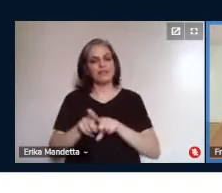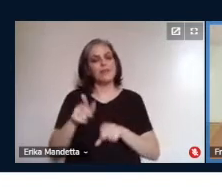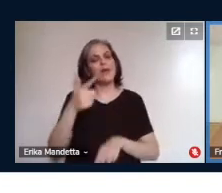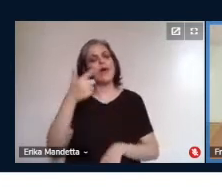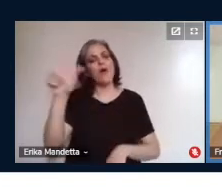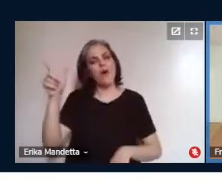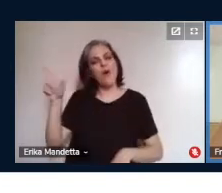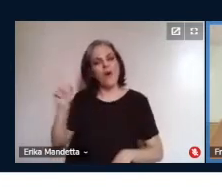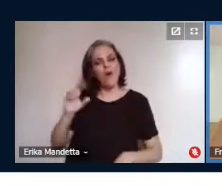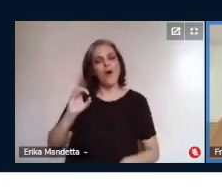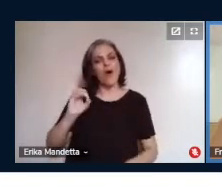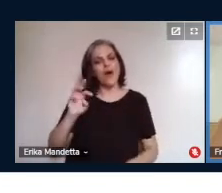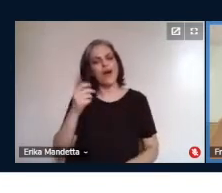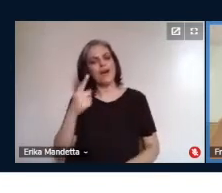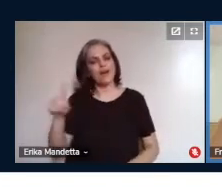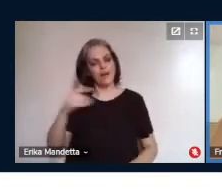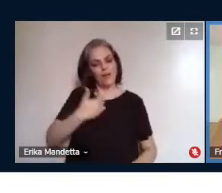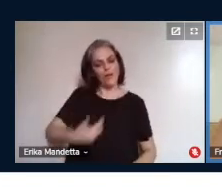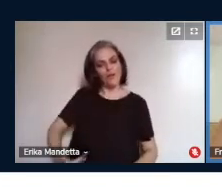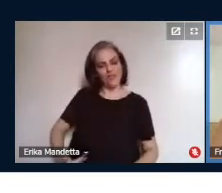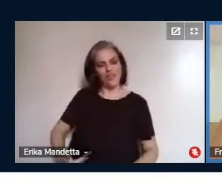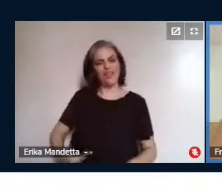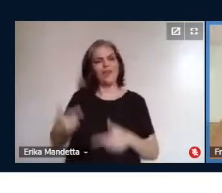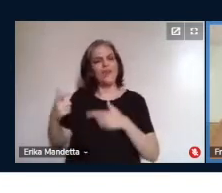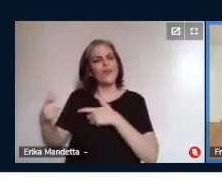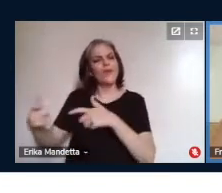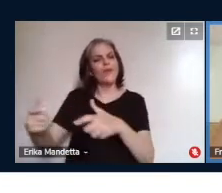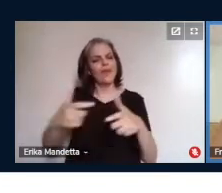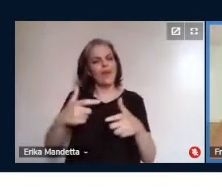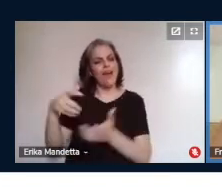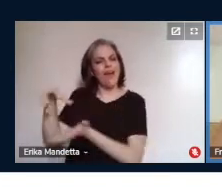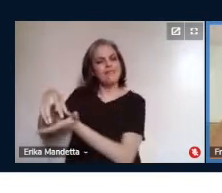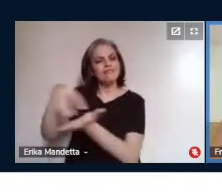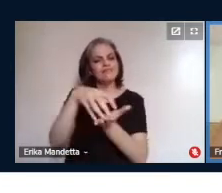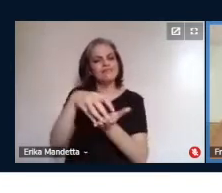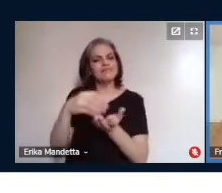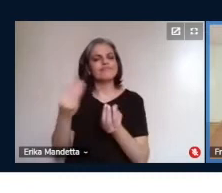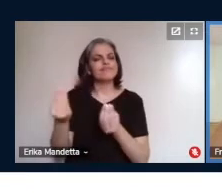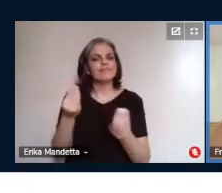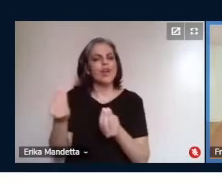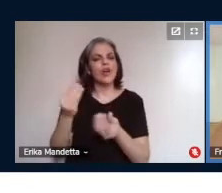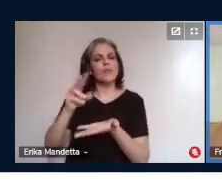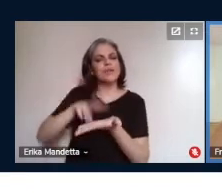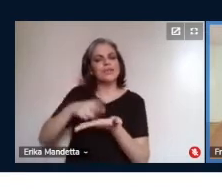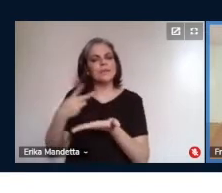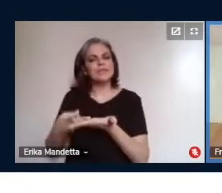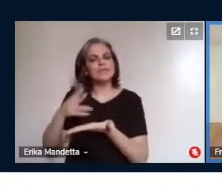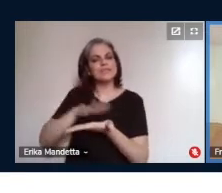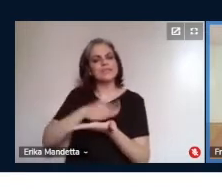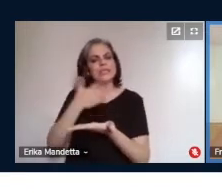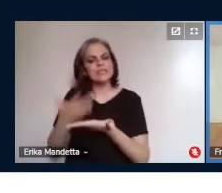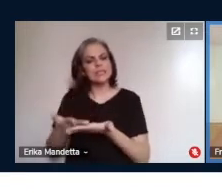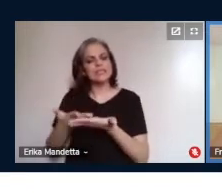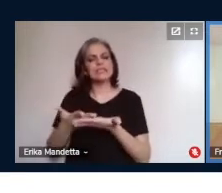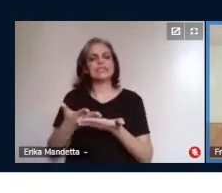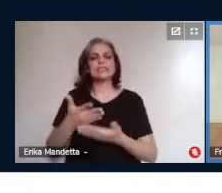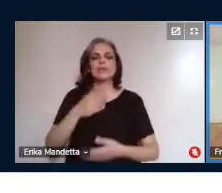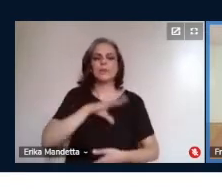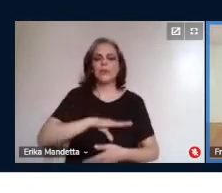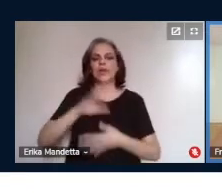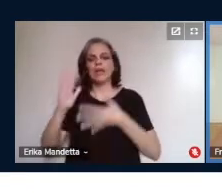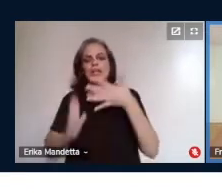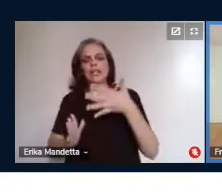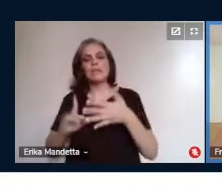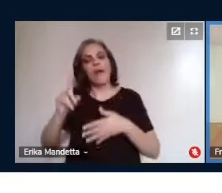e em muitos lugares, a questão da interpretação, da tradução e interpretação entre Libras e Português é tratada no âmbito da